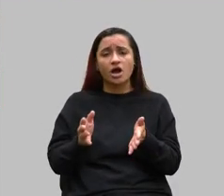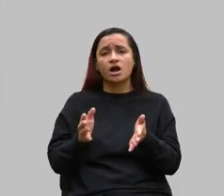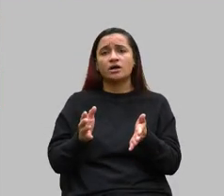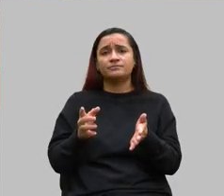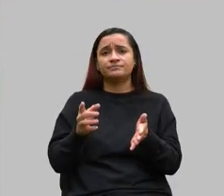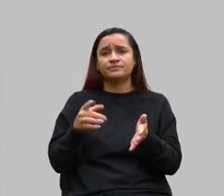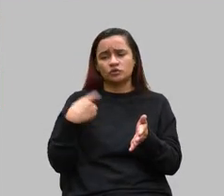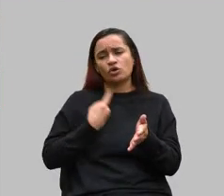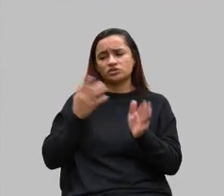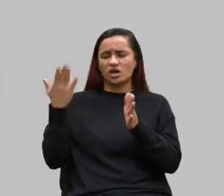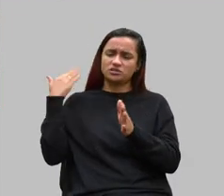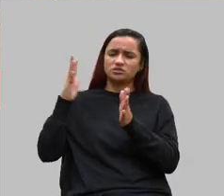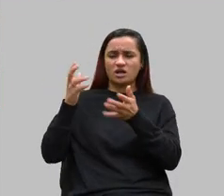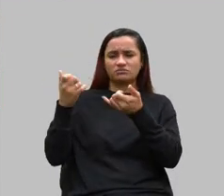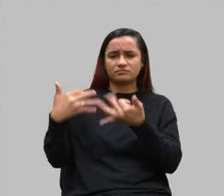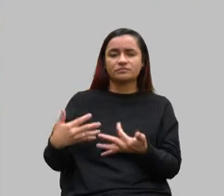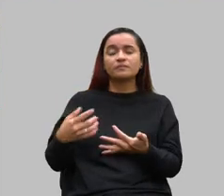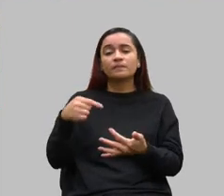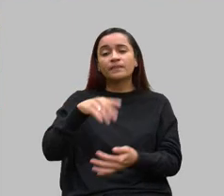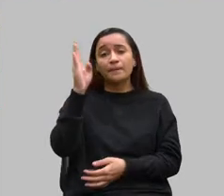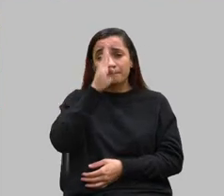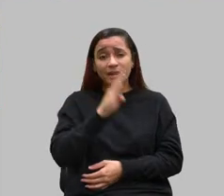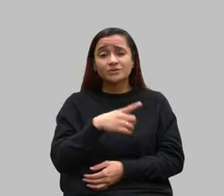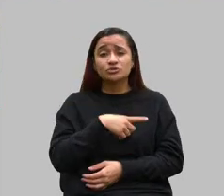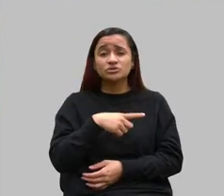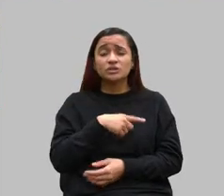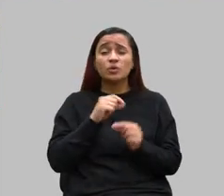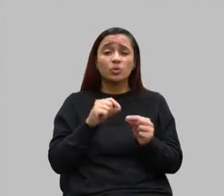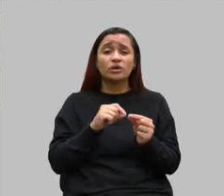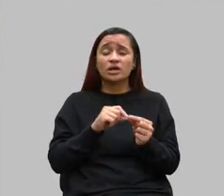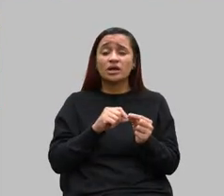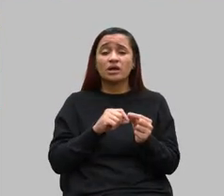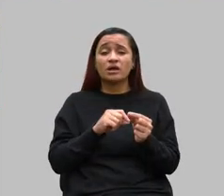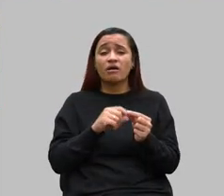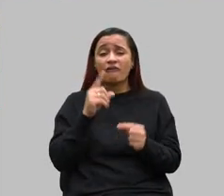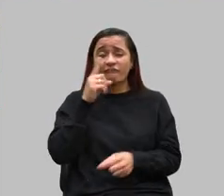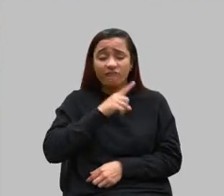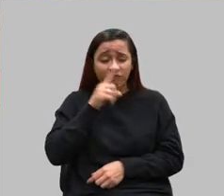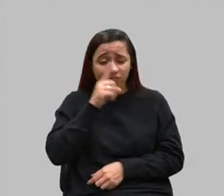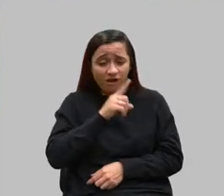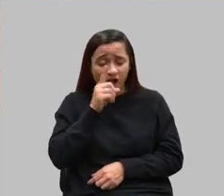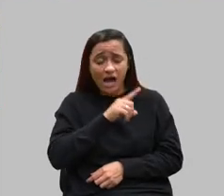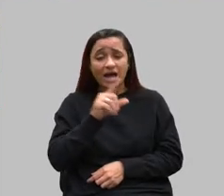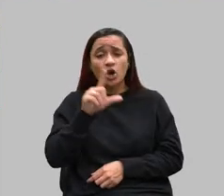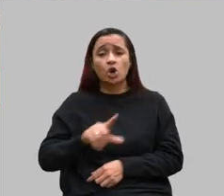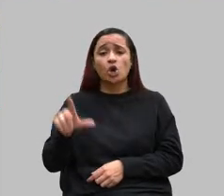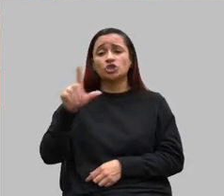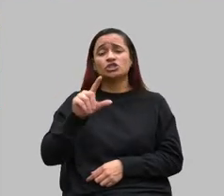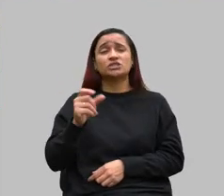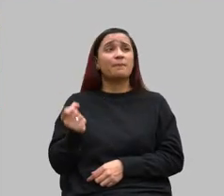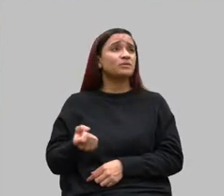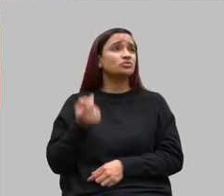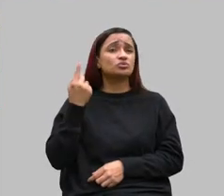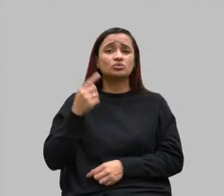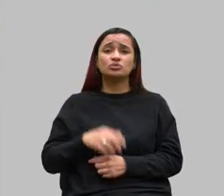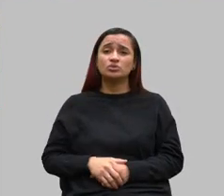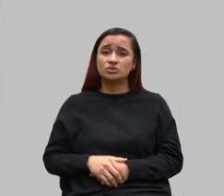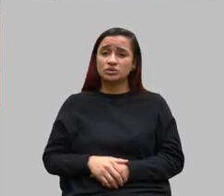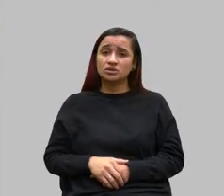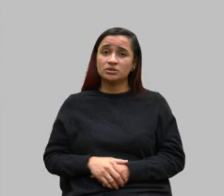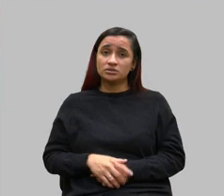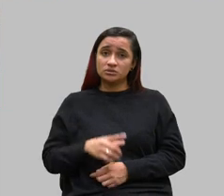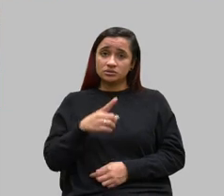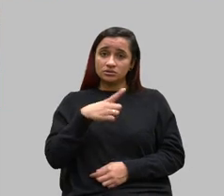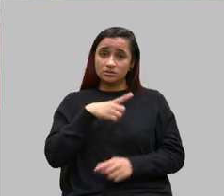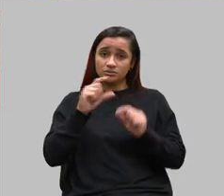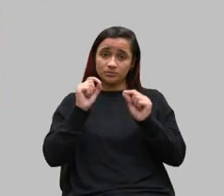uma tem uma deficiência logística absurda nós temos aí uma um um um uma